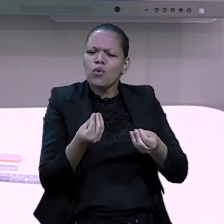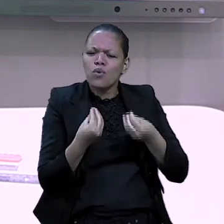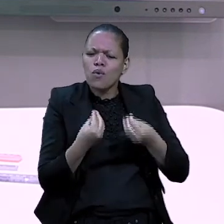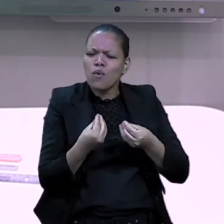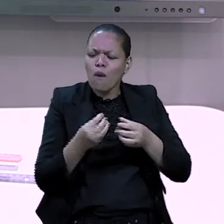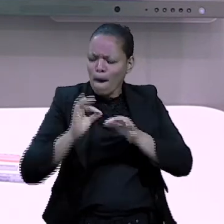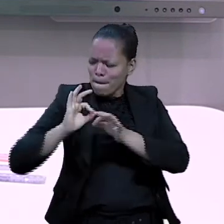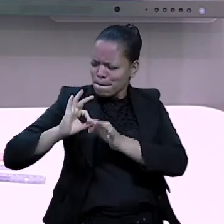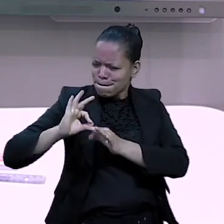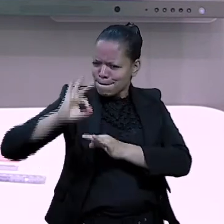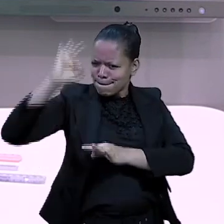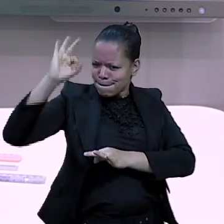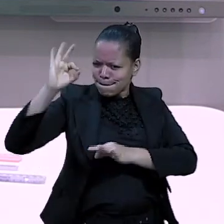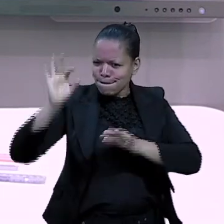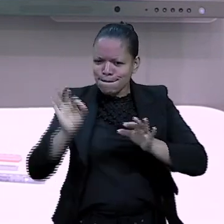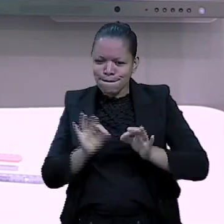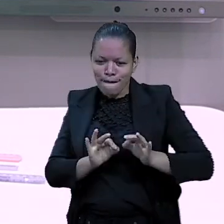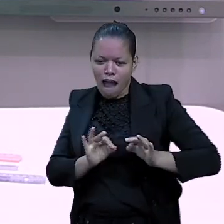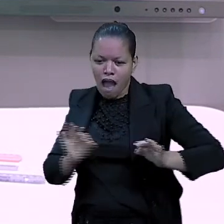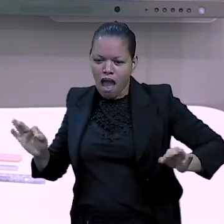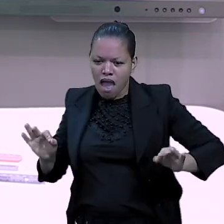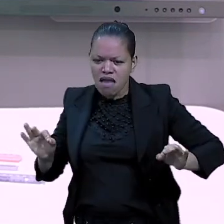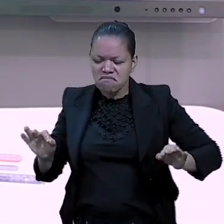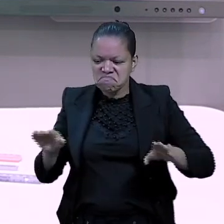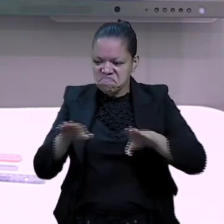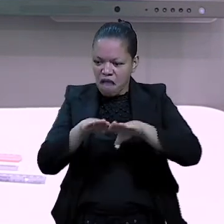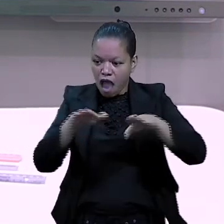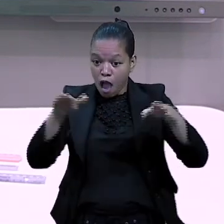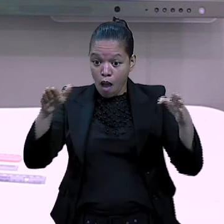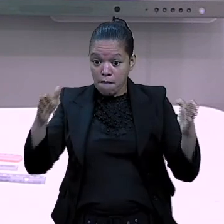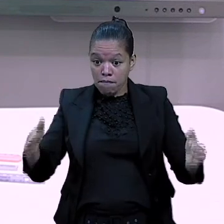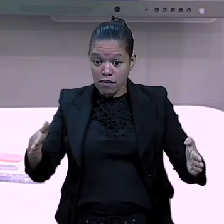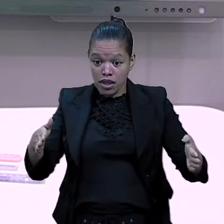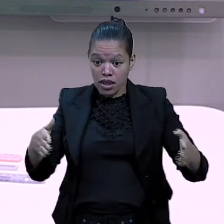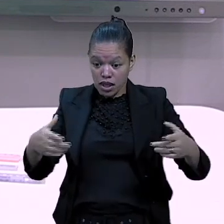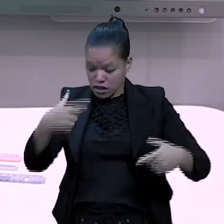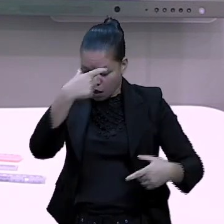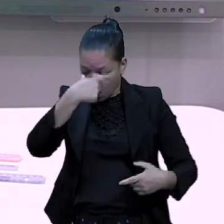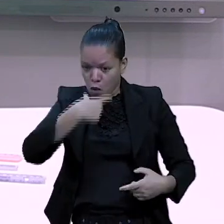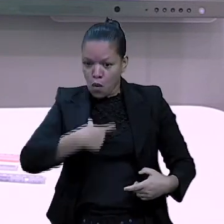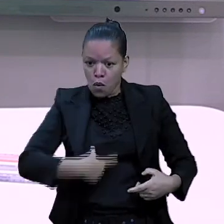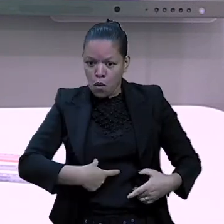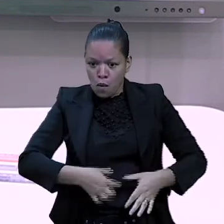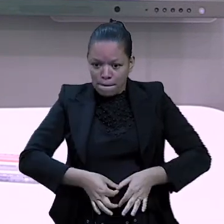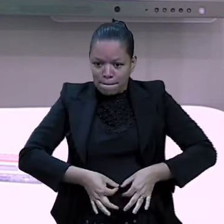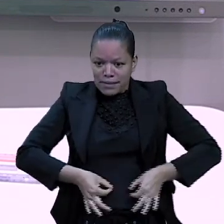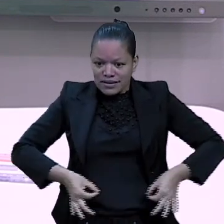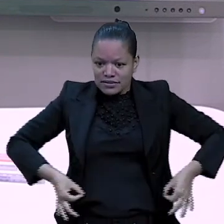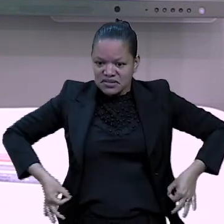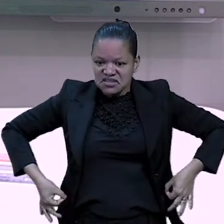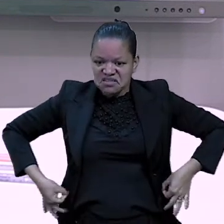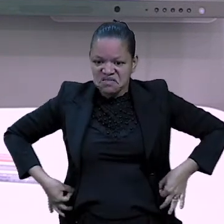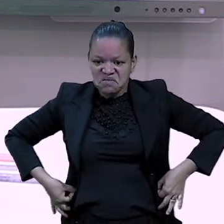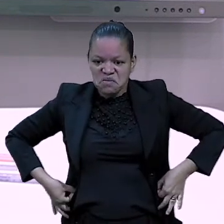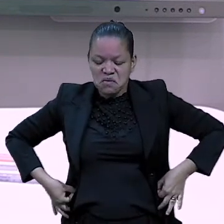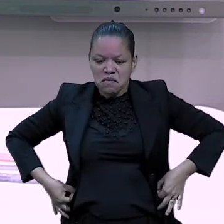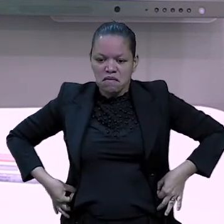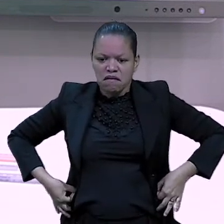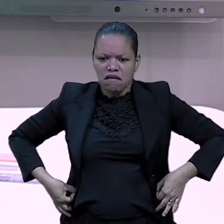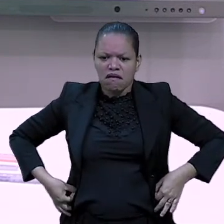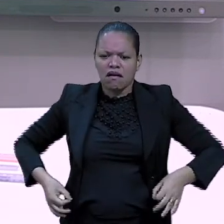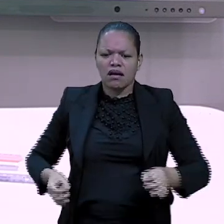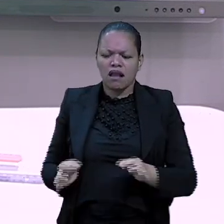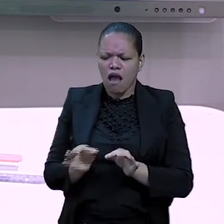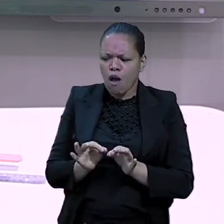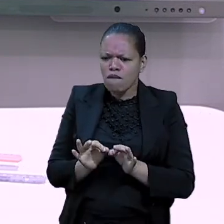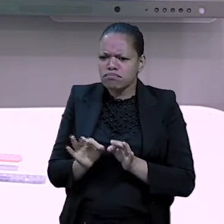essas medidas, né? Seja de uma mesa, seja do seu corpo, seja da sua cintura, para você fazer uma roupa nova. Então, a